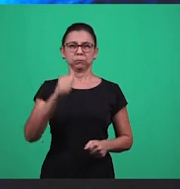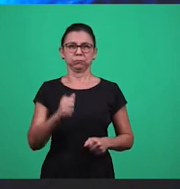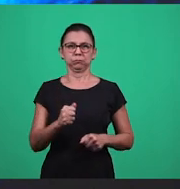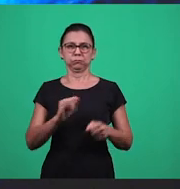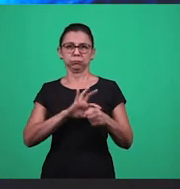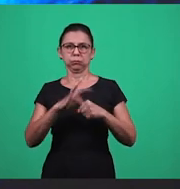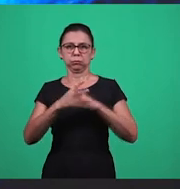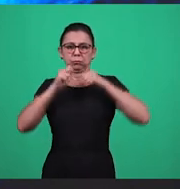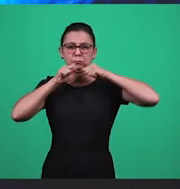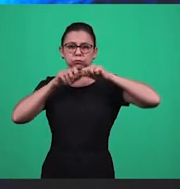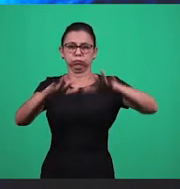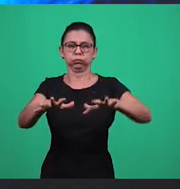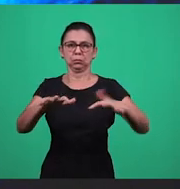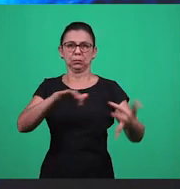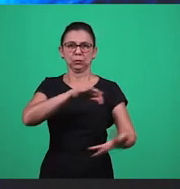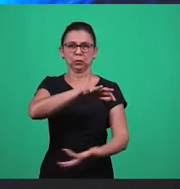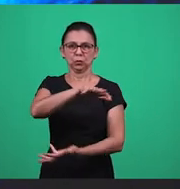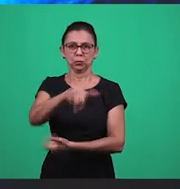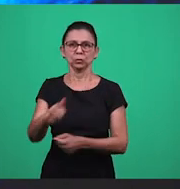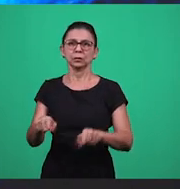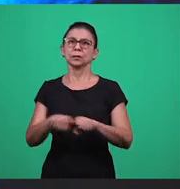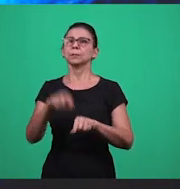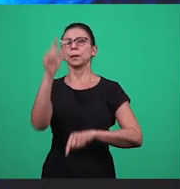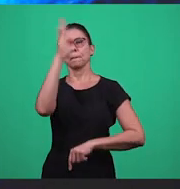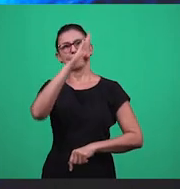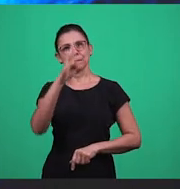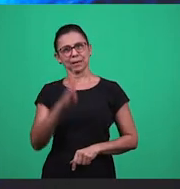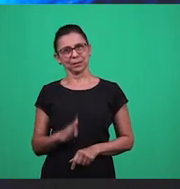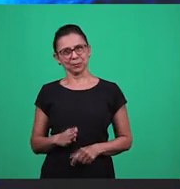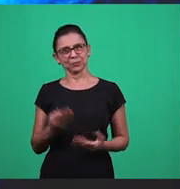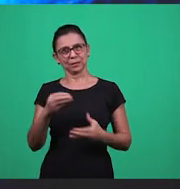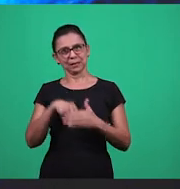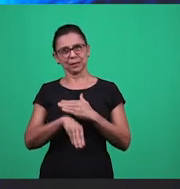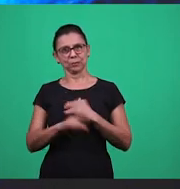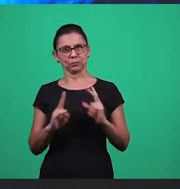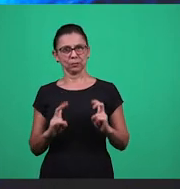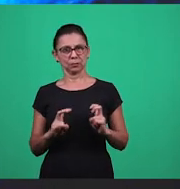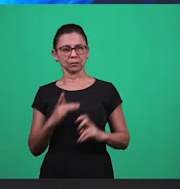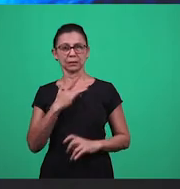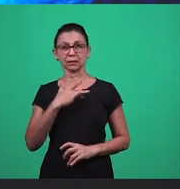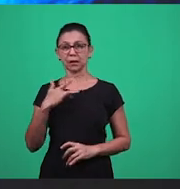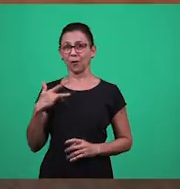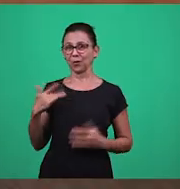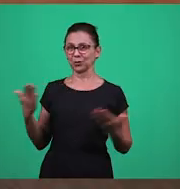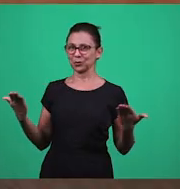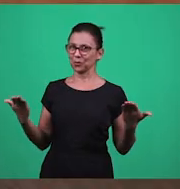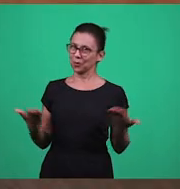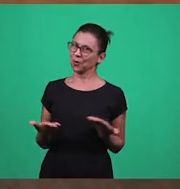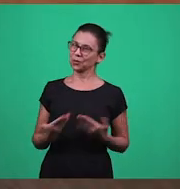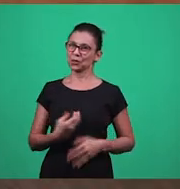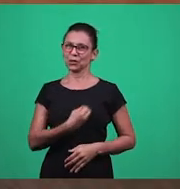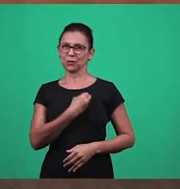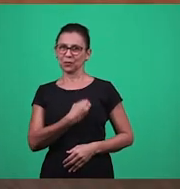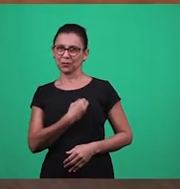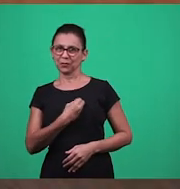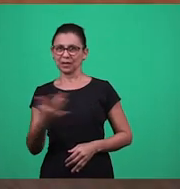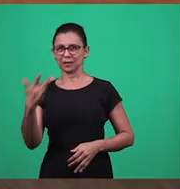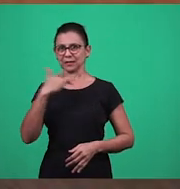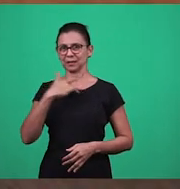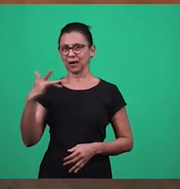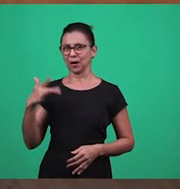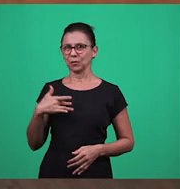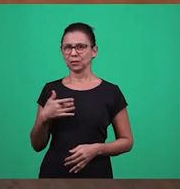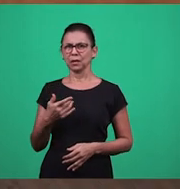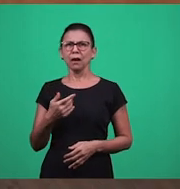todo o planeta e, de forma especial, o nosso país, no que diz respeito à saúde. E no quadro Viver com